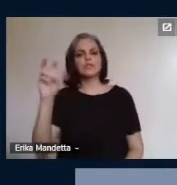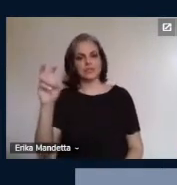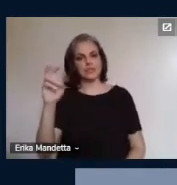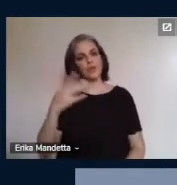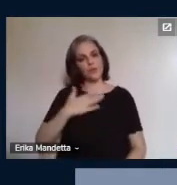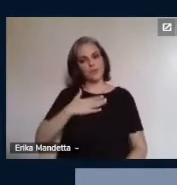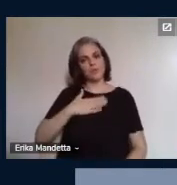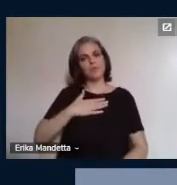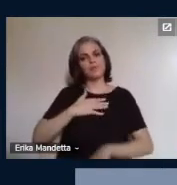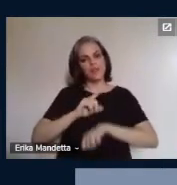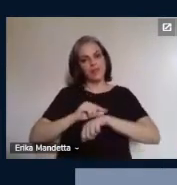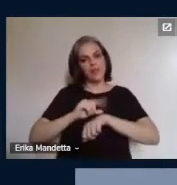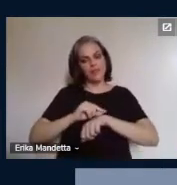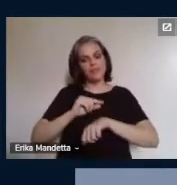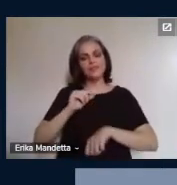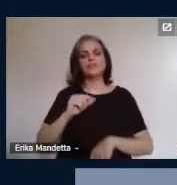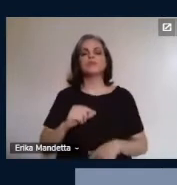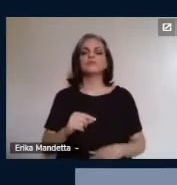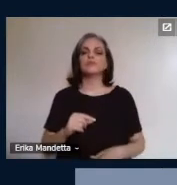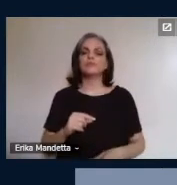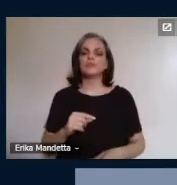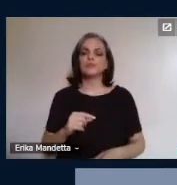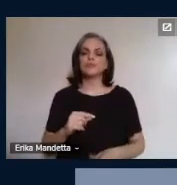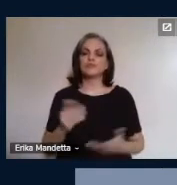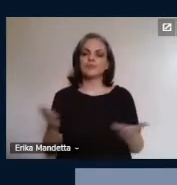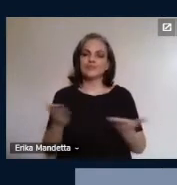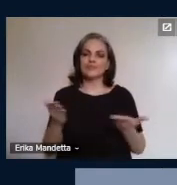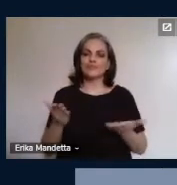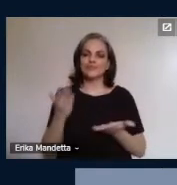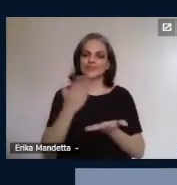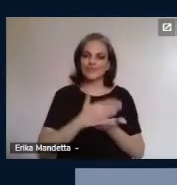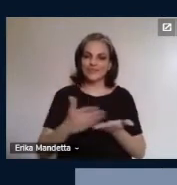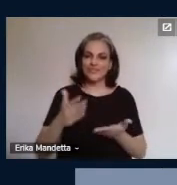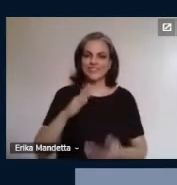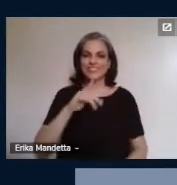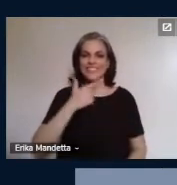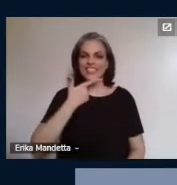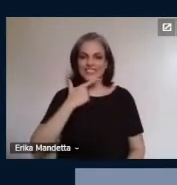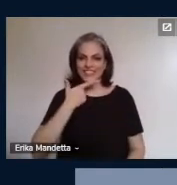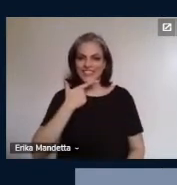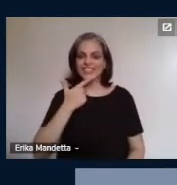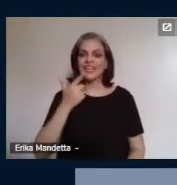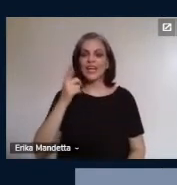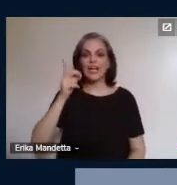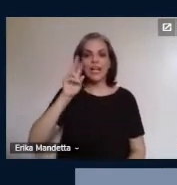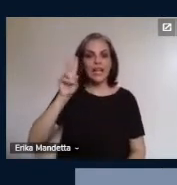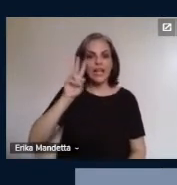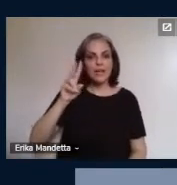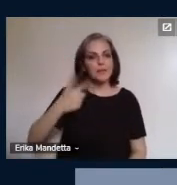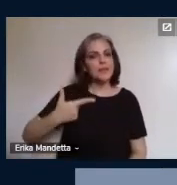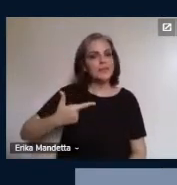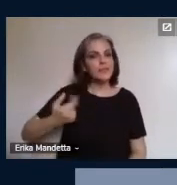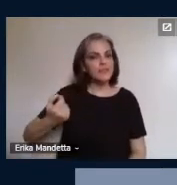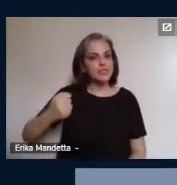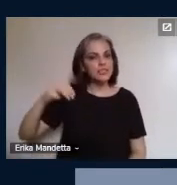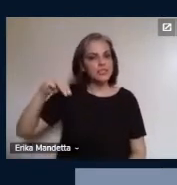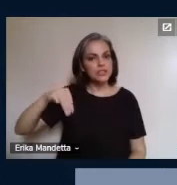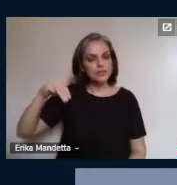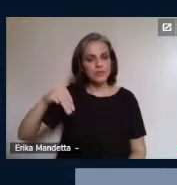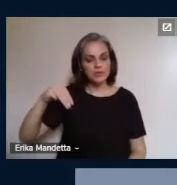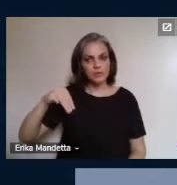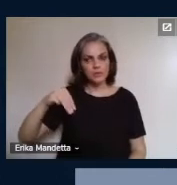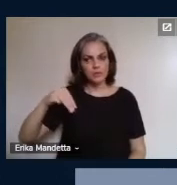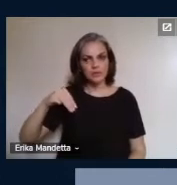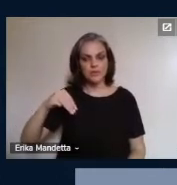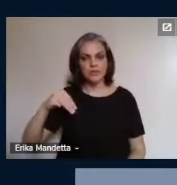relógio, e eu passo a palavra para a Francis, que, mais uma vez, lembrando, terá seus 20 minutos. Quando